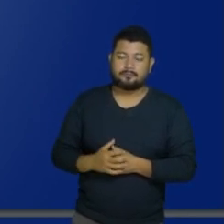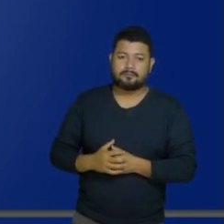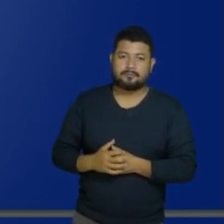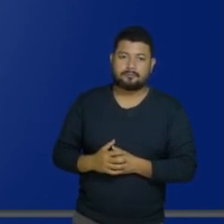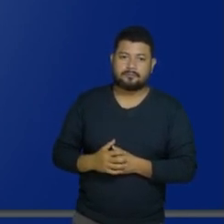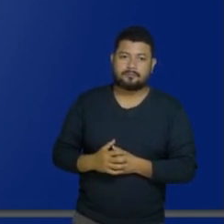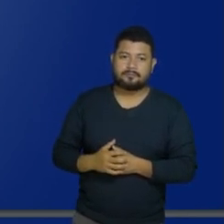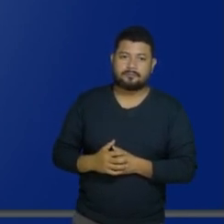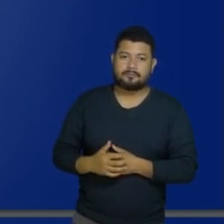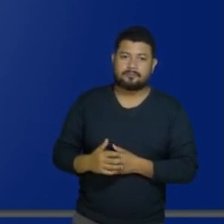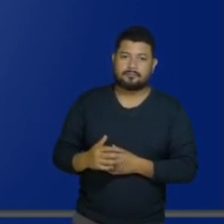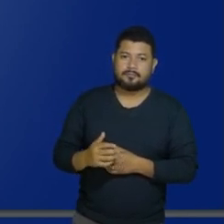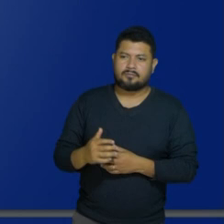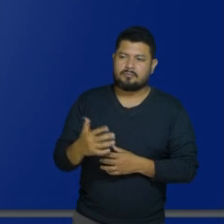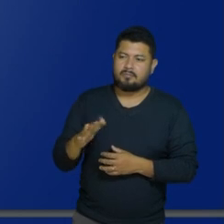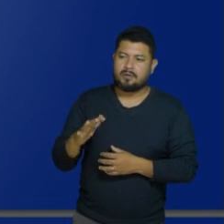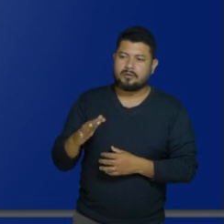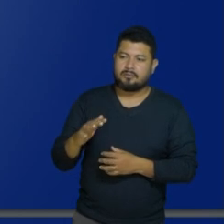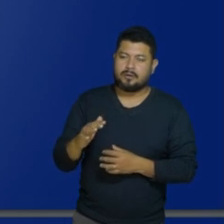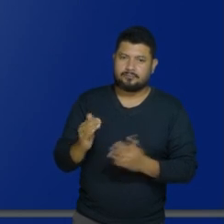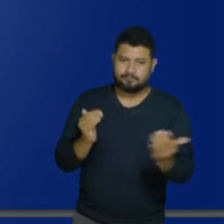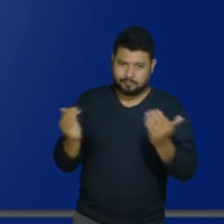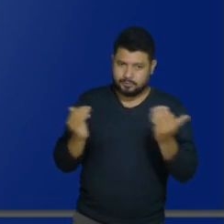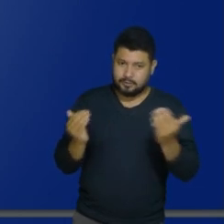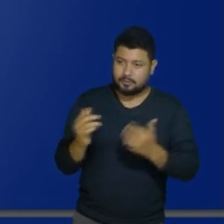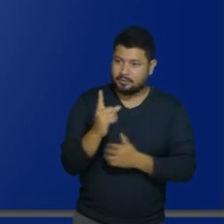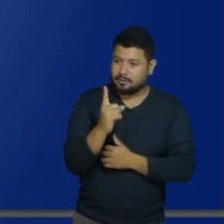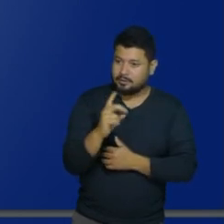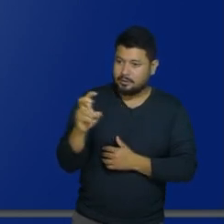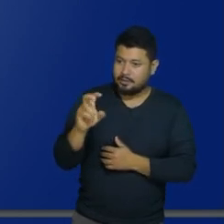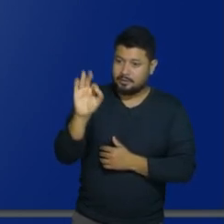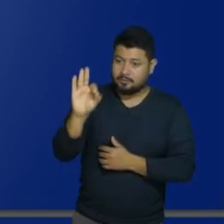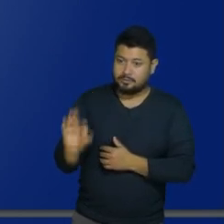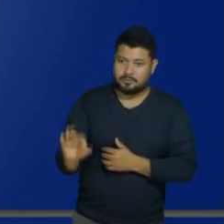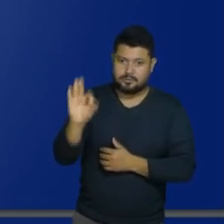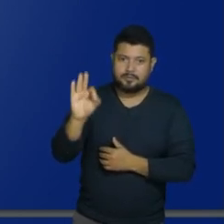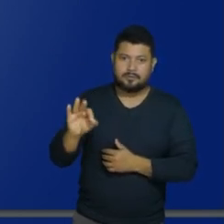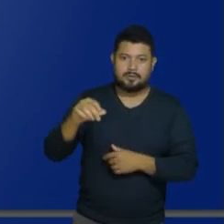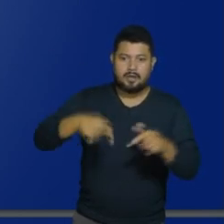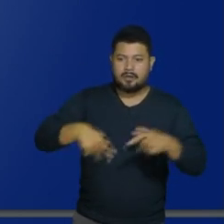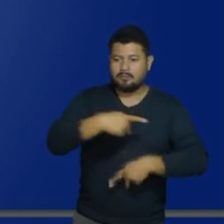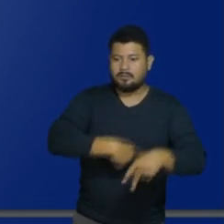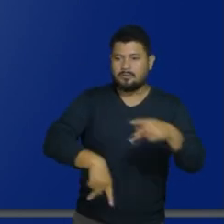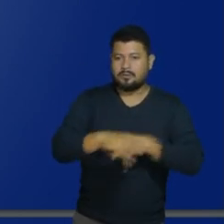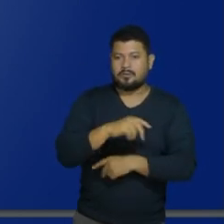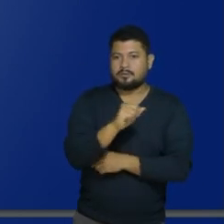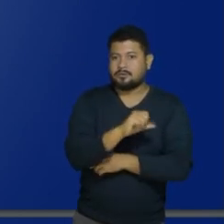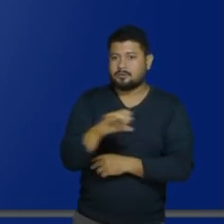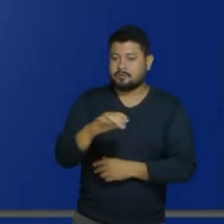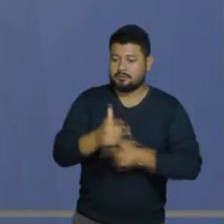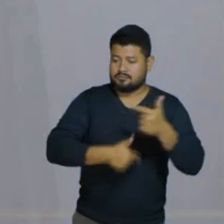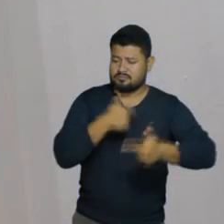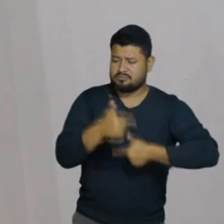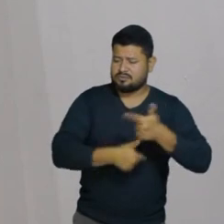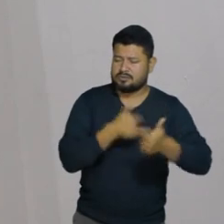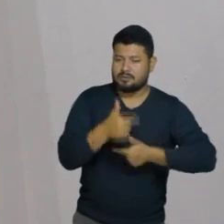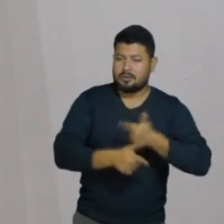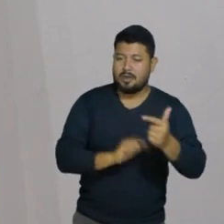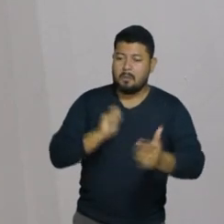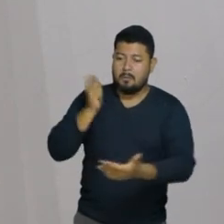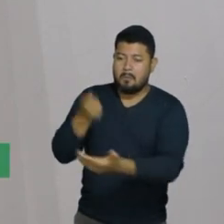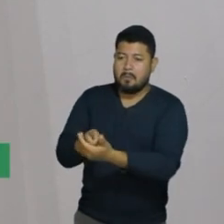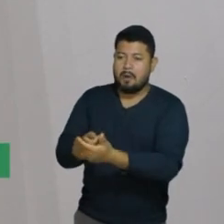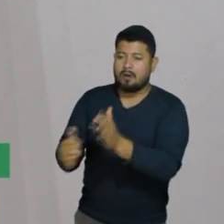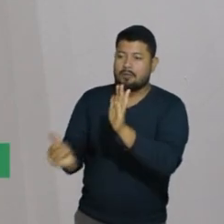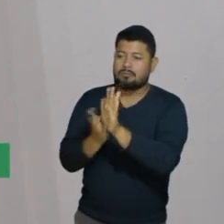de 15% do que o catarinense trabalhou para pagar os seus impostos federais voltou